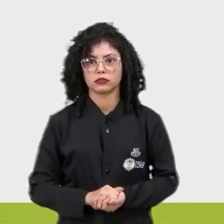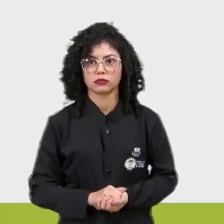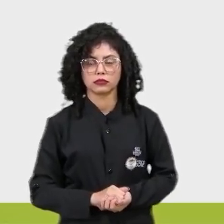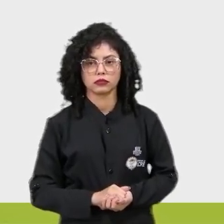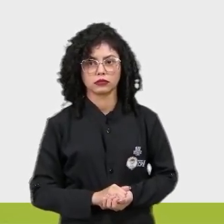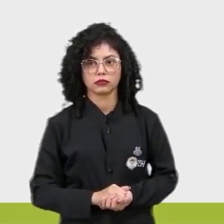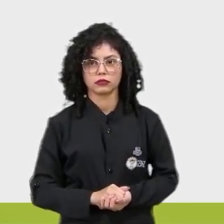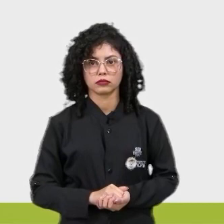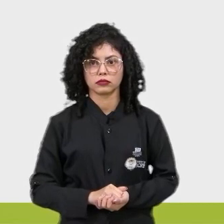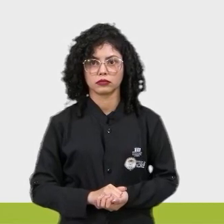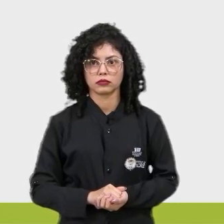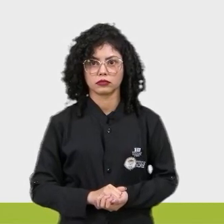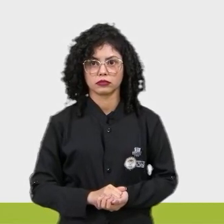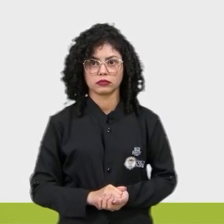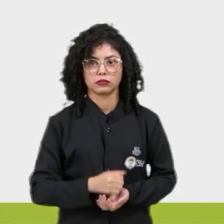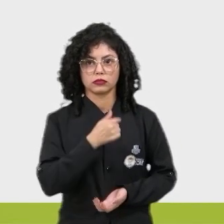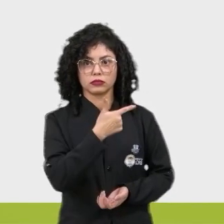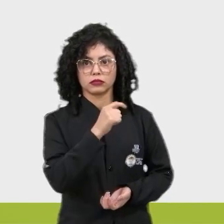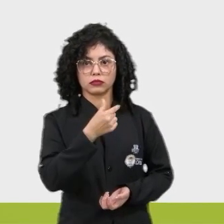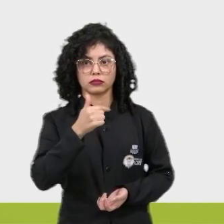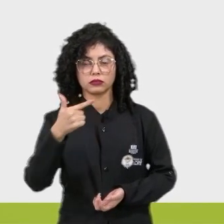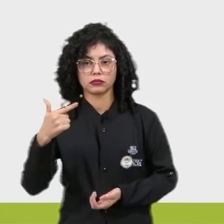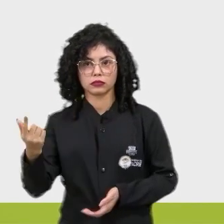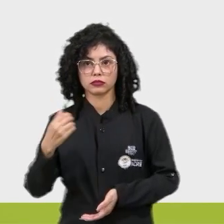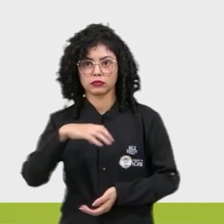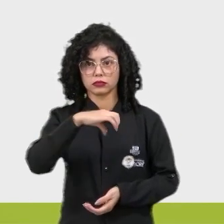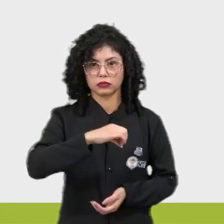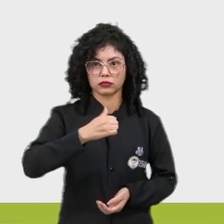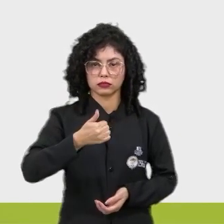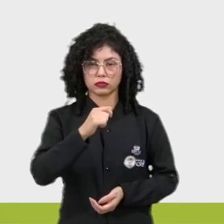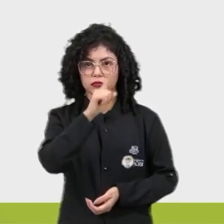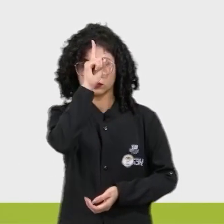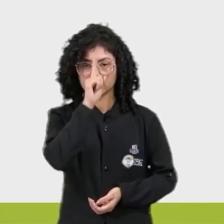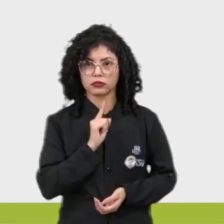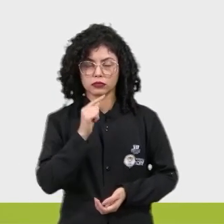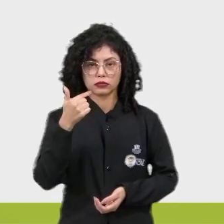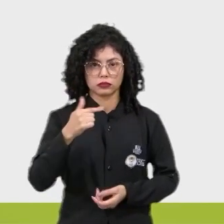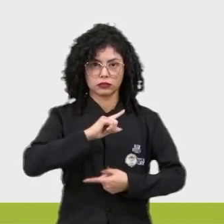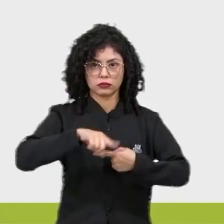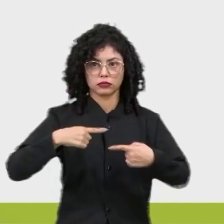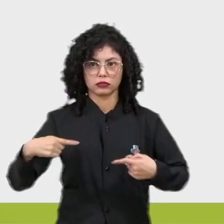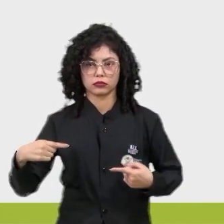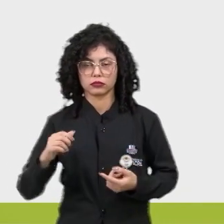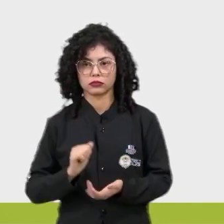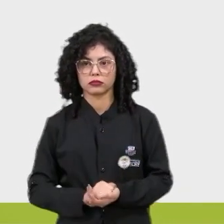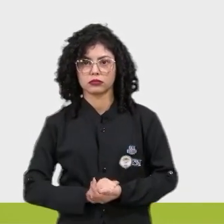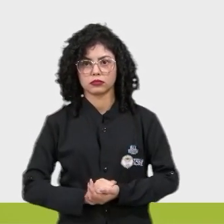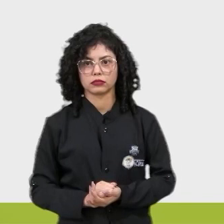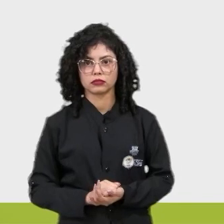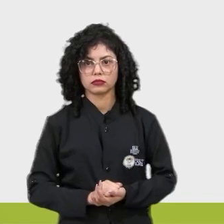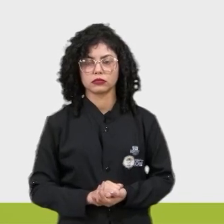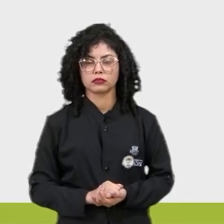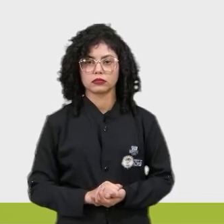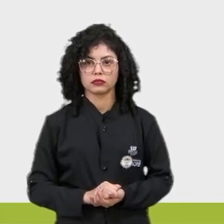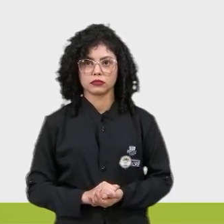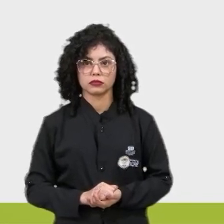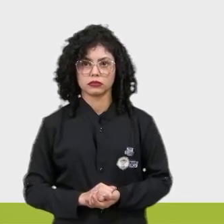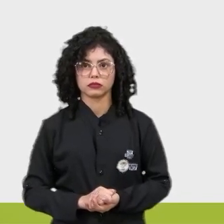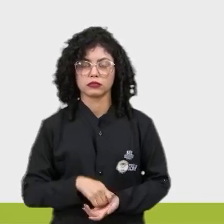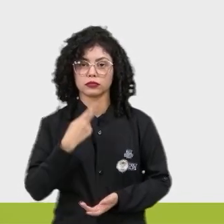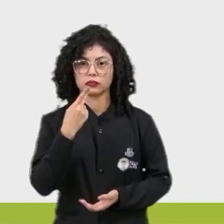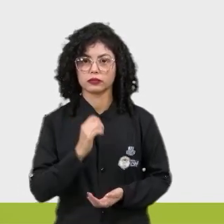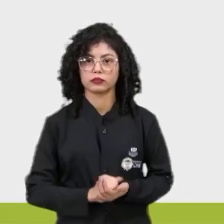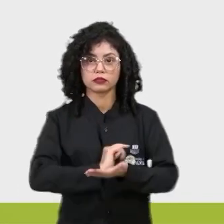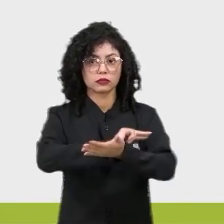Certinho. Prova Enem 2022, questão 91, página 2, lá no caderno amarelo.